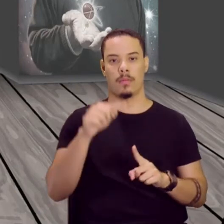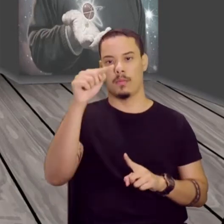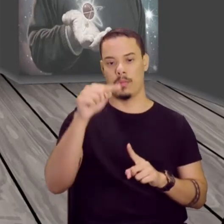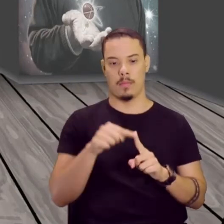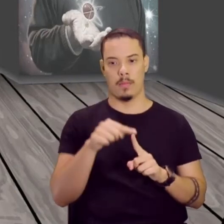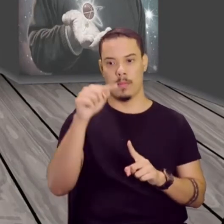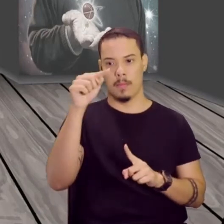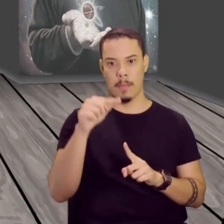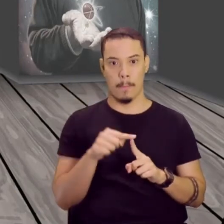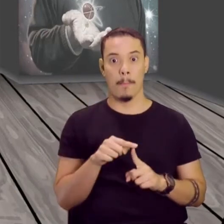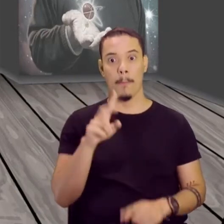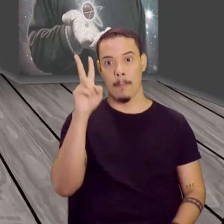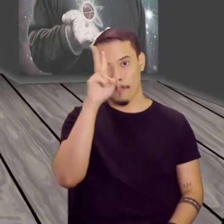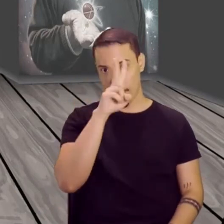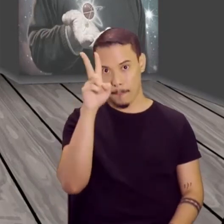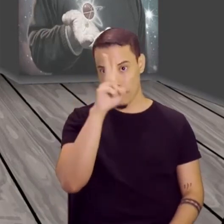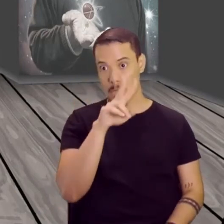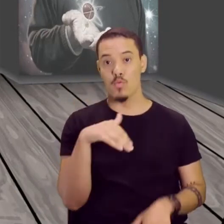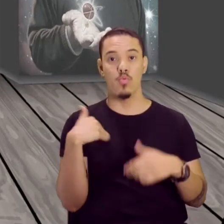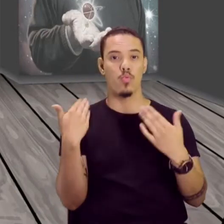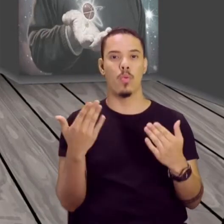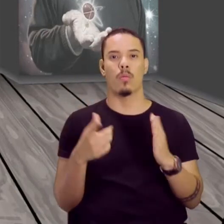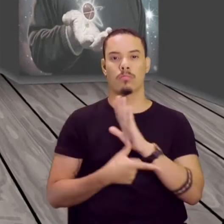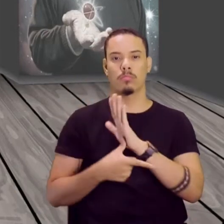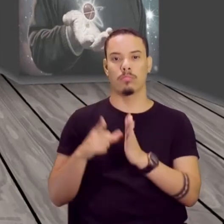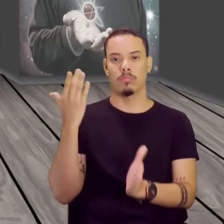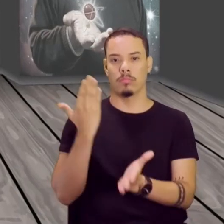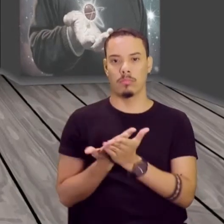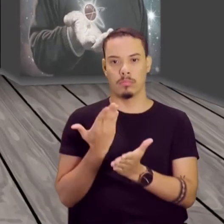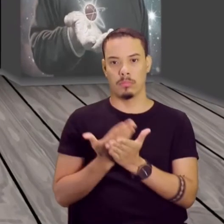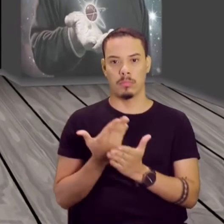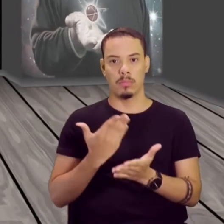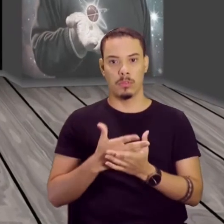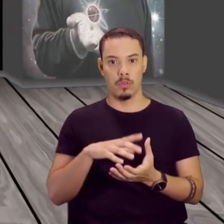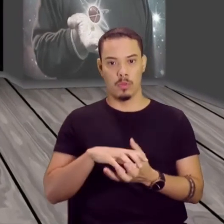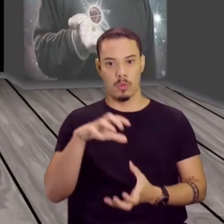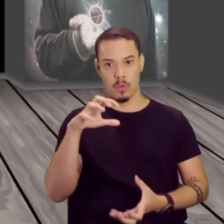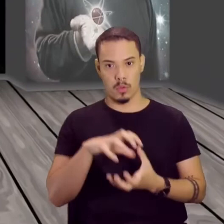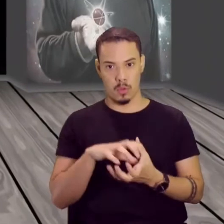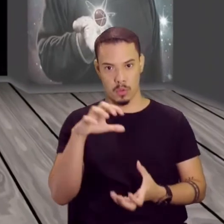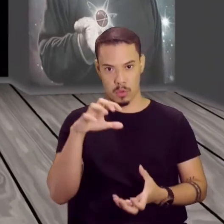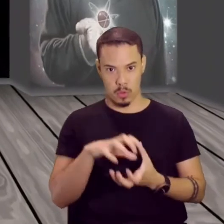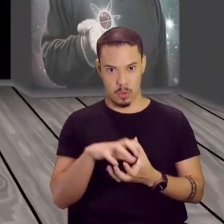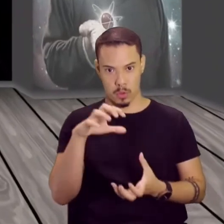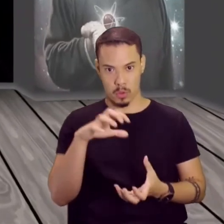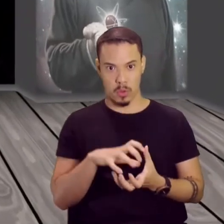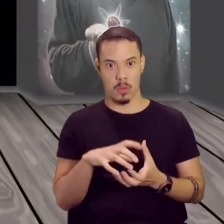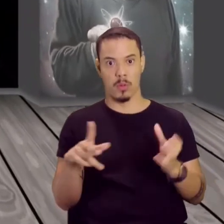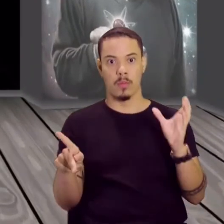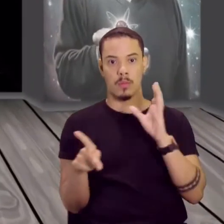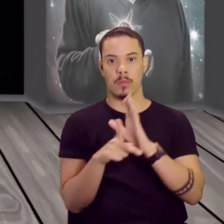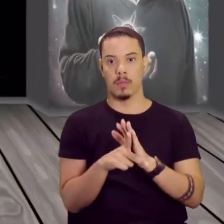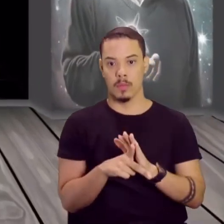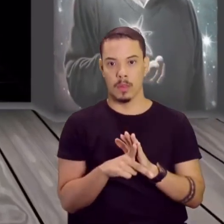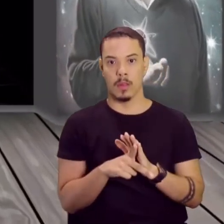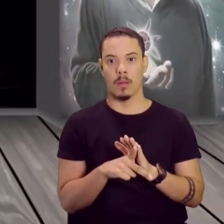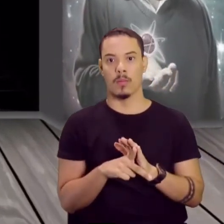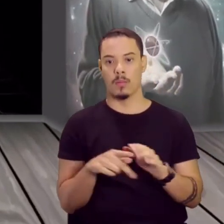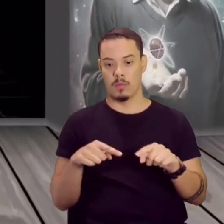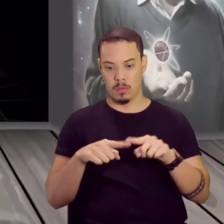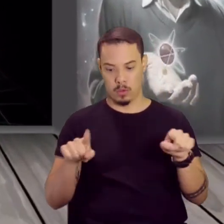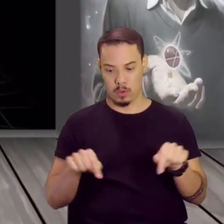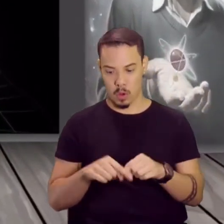movimento vertical, lembrando, qual é o pré-requisito aqui? Os corpos, eles são atraídos para o solo, né? Para o solo. Se eles